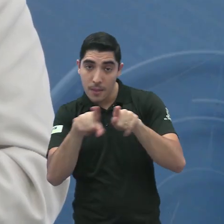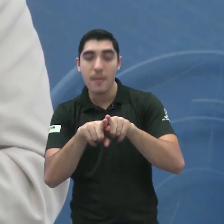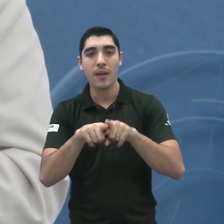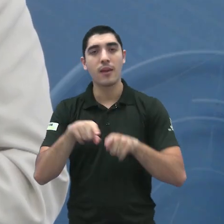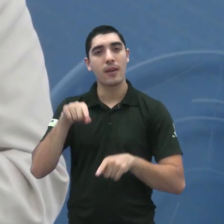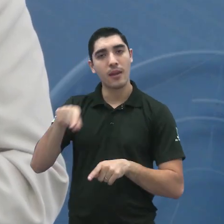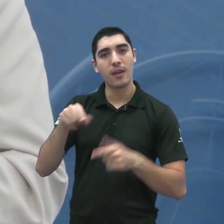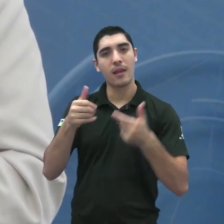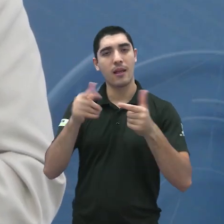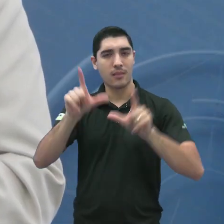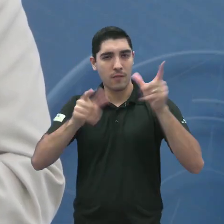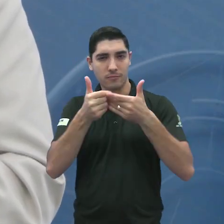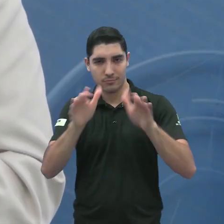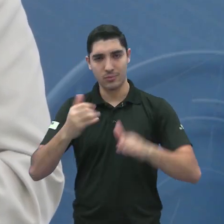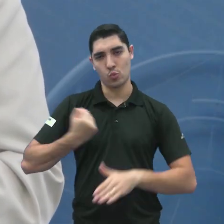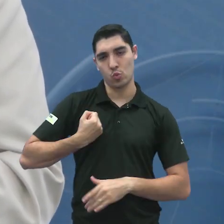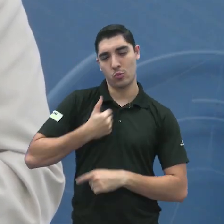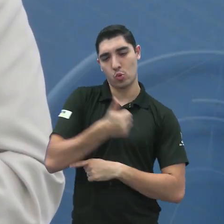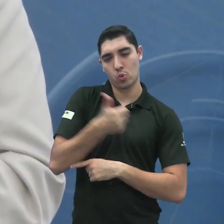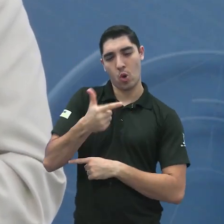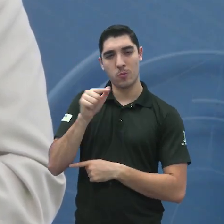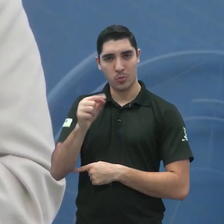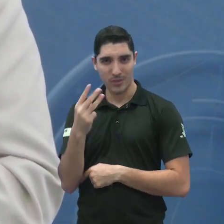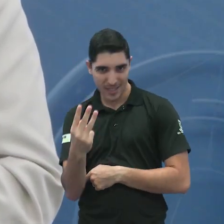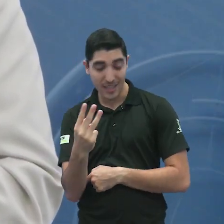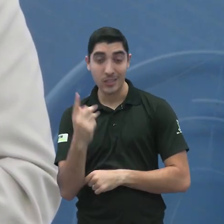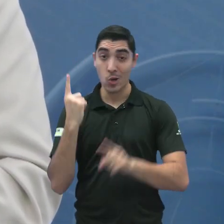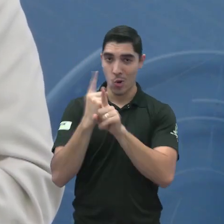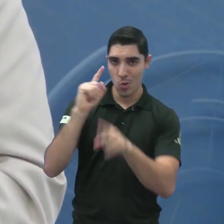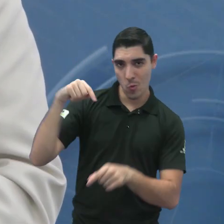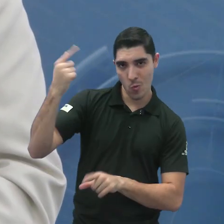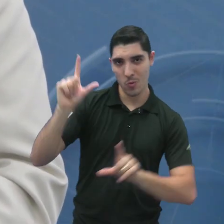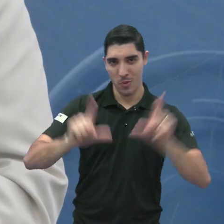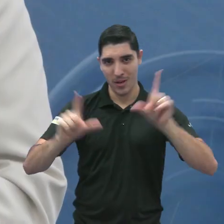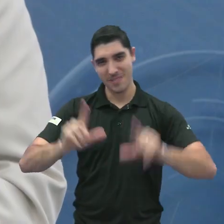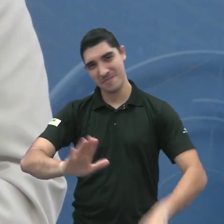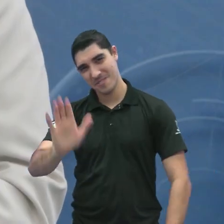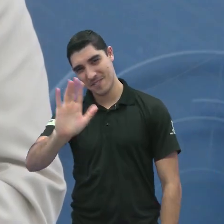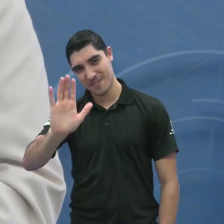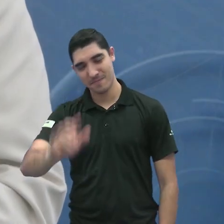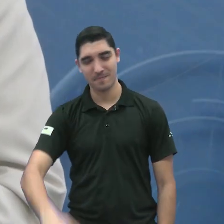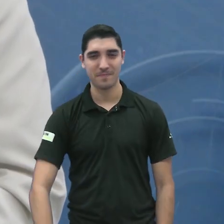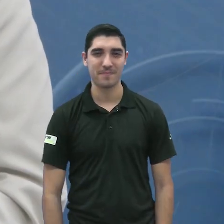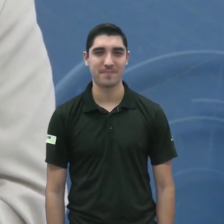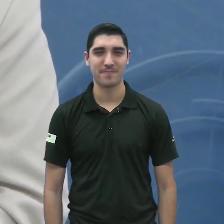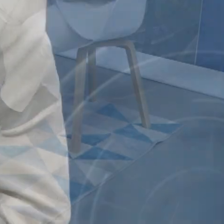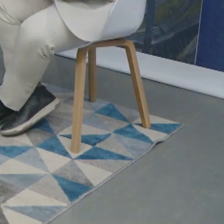aberto 12.3. Até o próximo Diálogos da Cidade. Tchau!